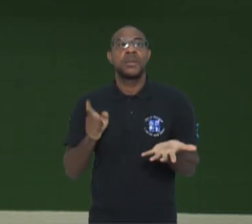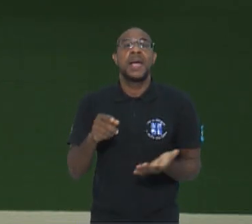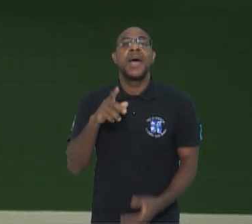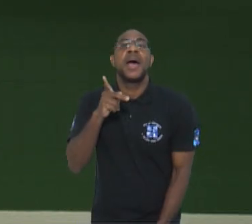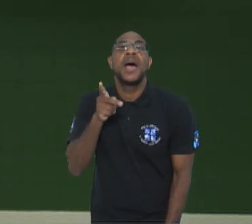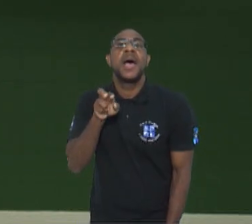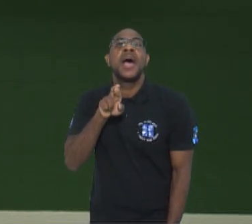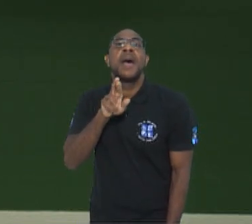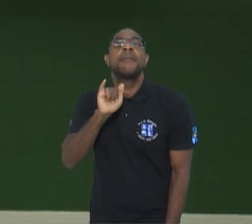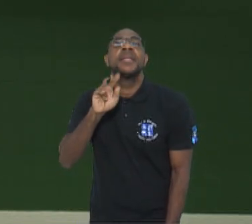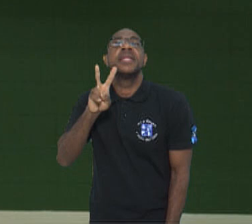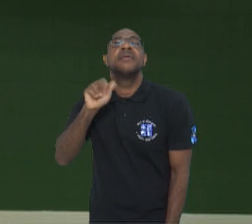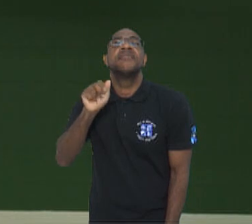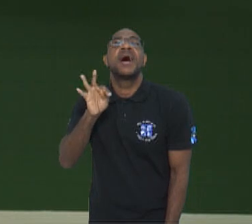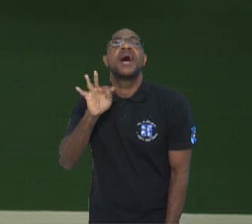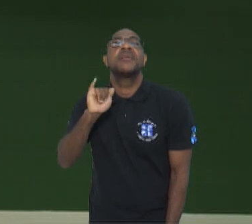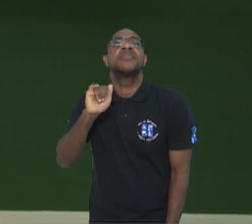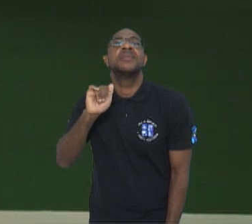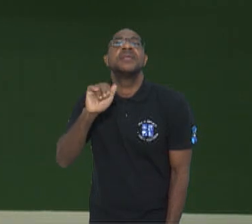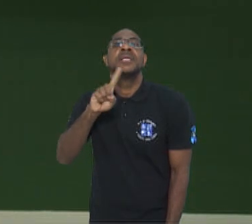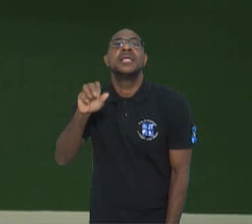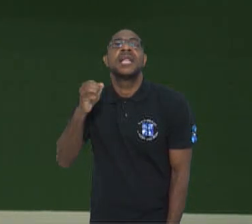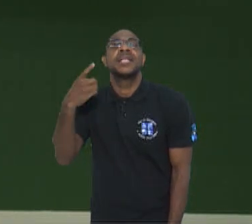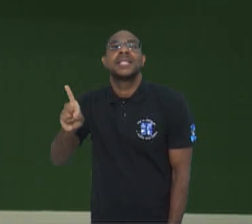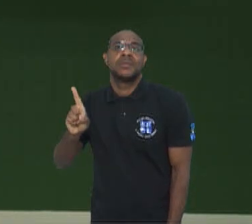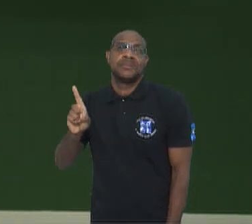é o recorte, tá?